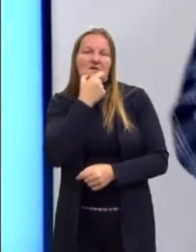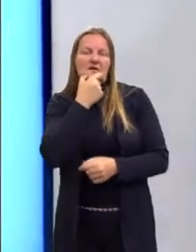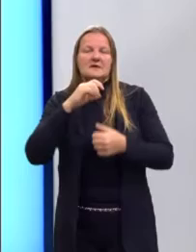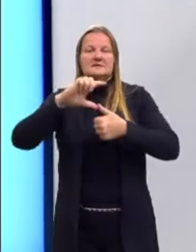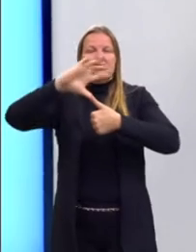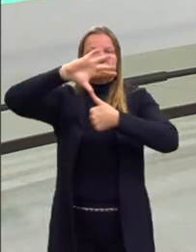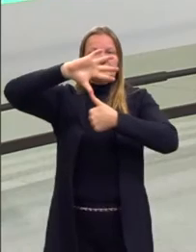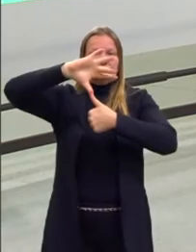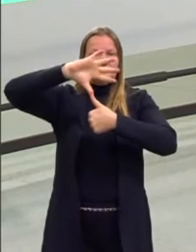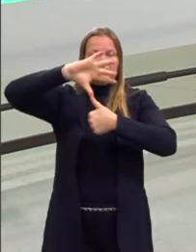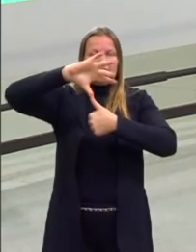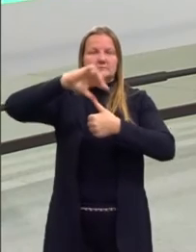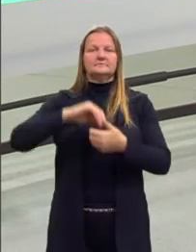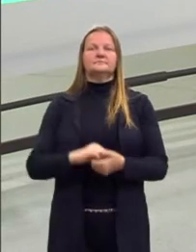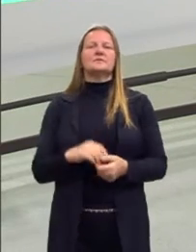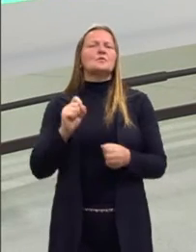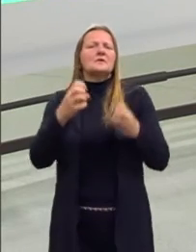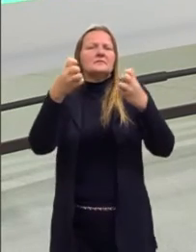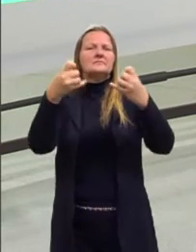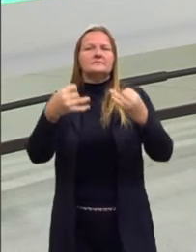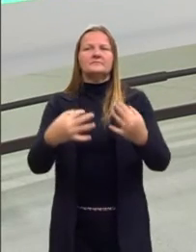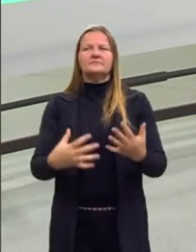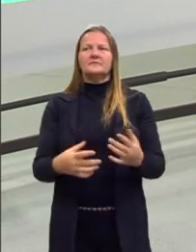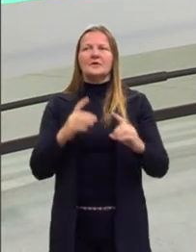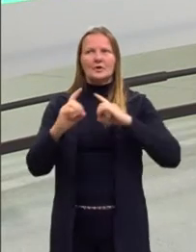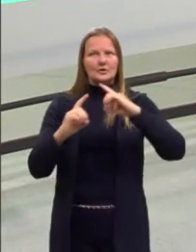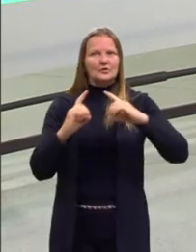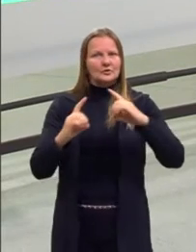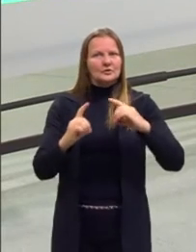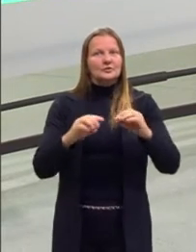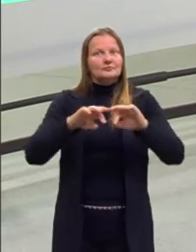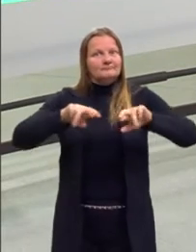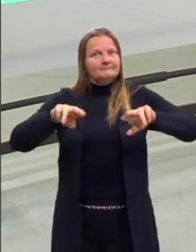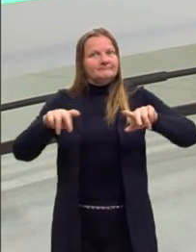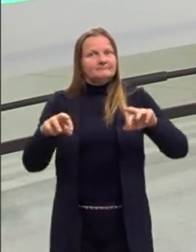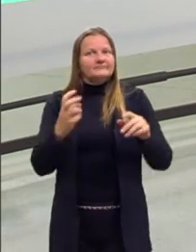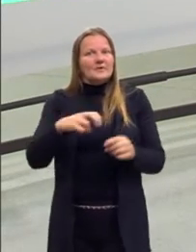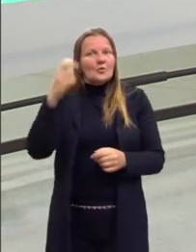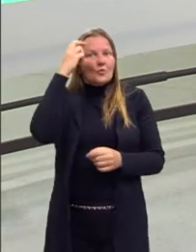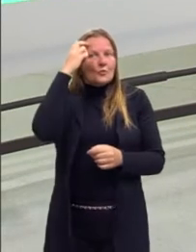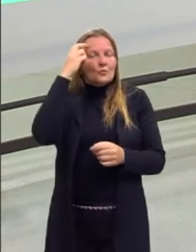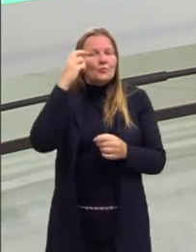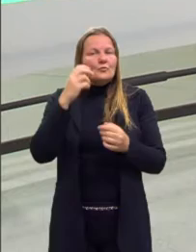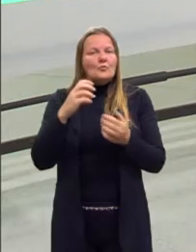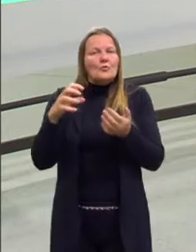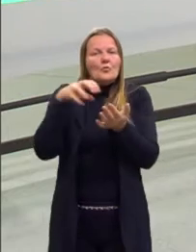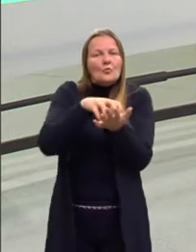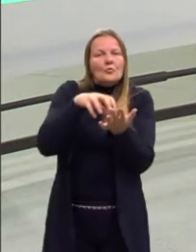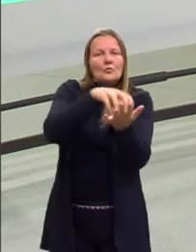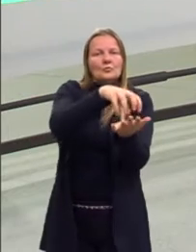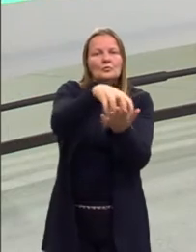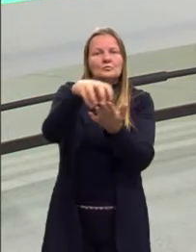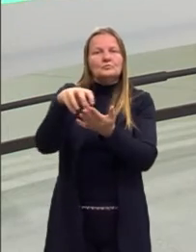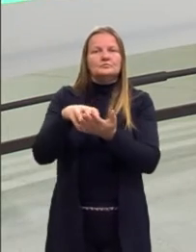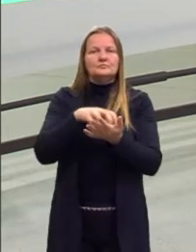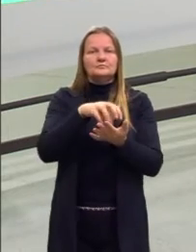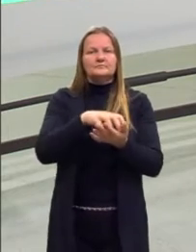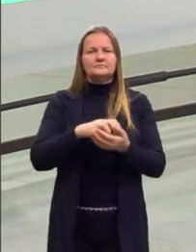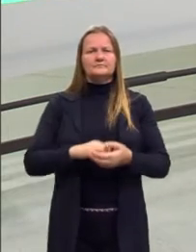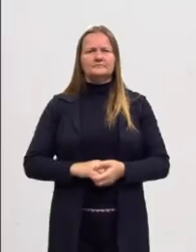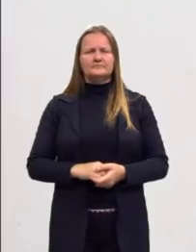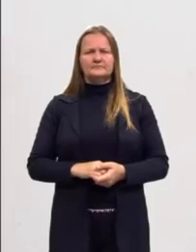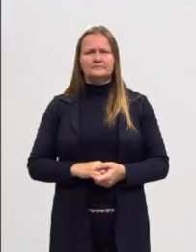que a gente pode falar disso acho que são bem distintas a questão das colônias de povoamento e as coisas exploração né